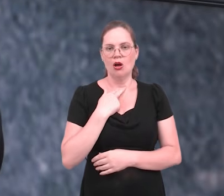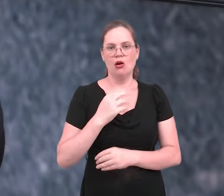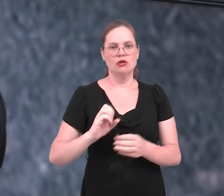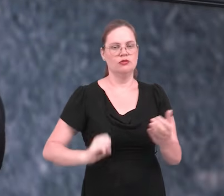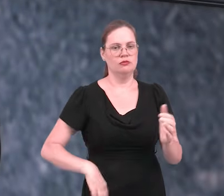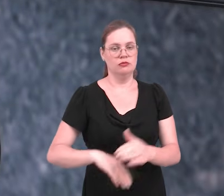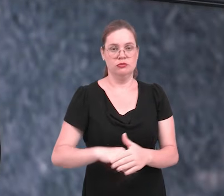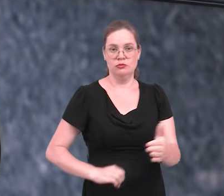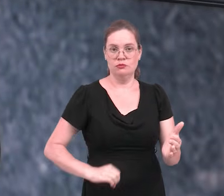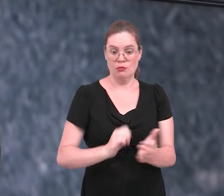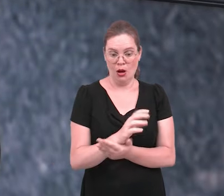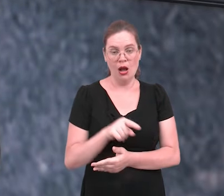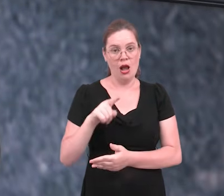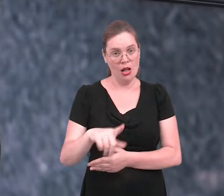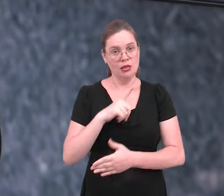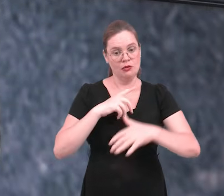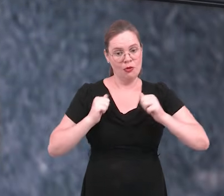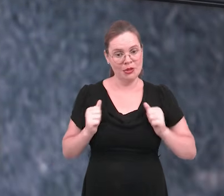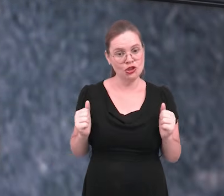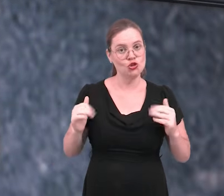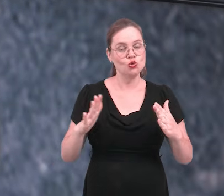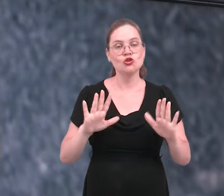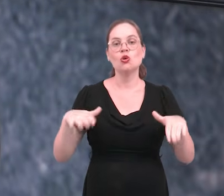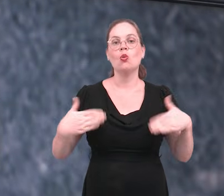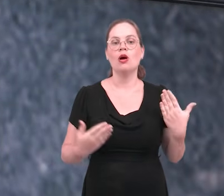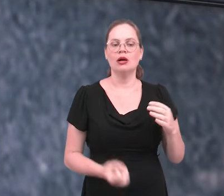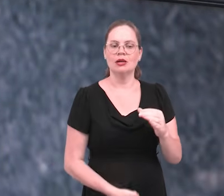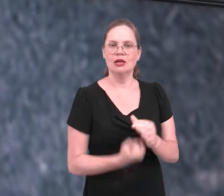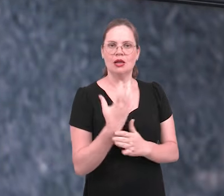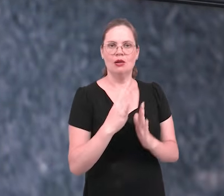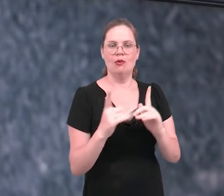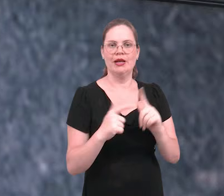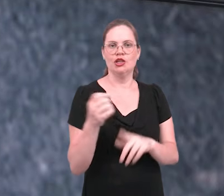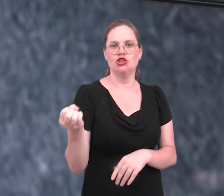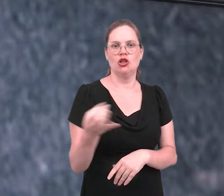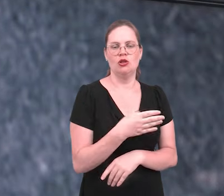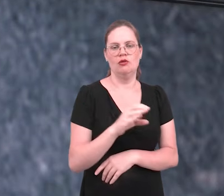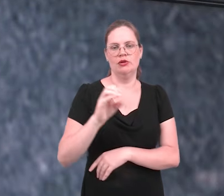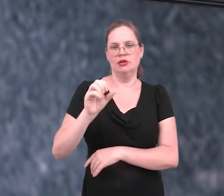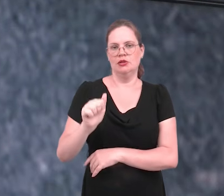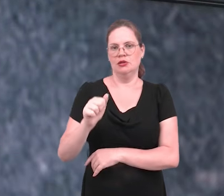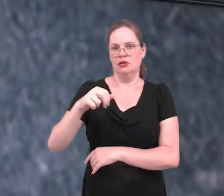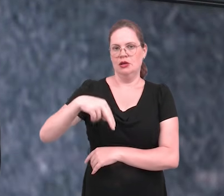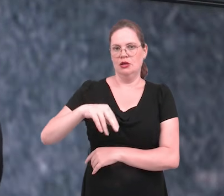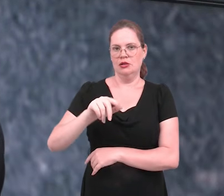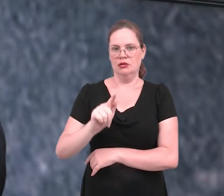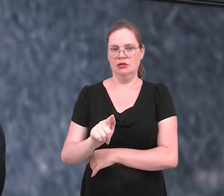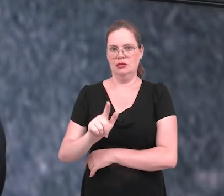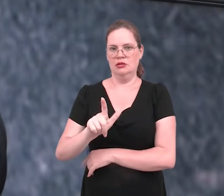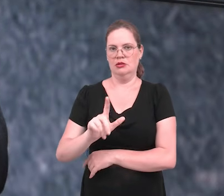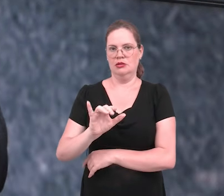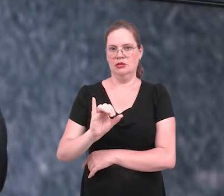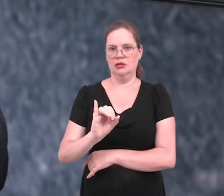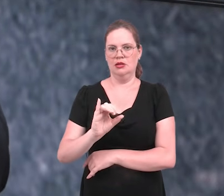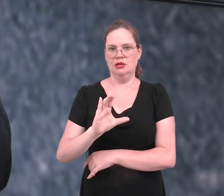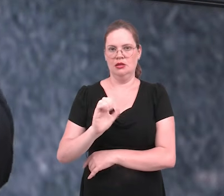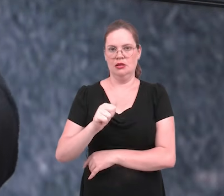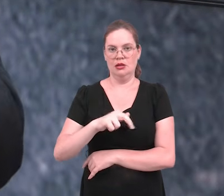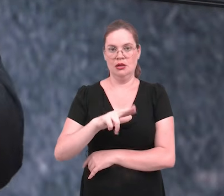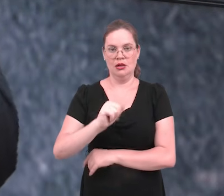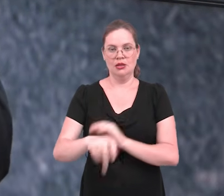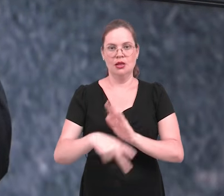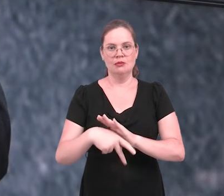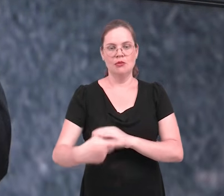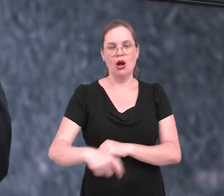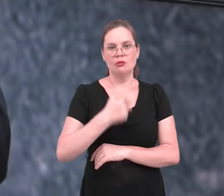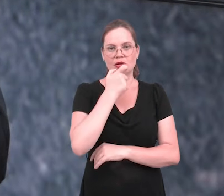E ele reagiu a isso criando uma nova igreja, a Igreja Anglicana, uma igreja nacional da Inglaterra, da qual ele